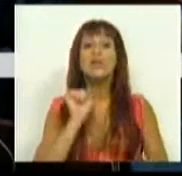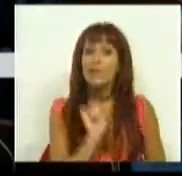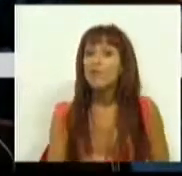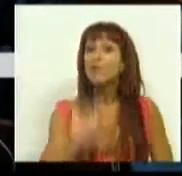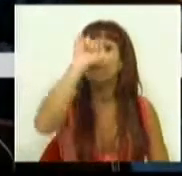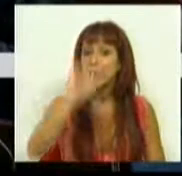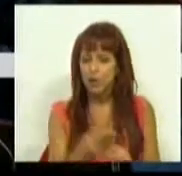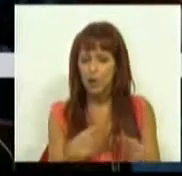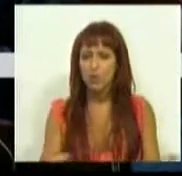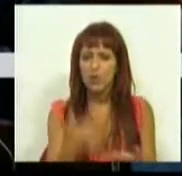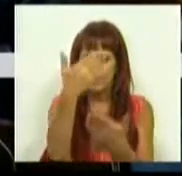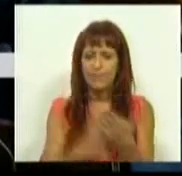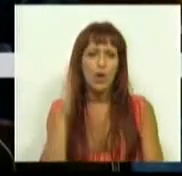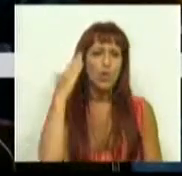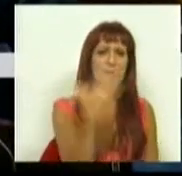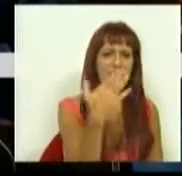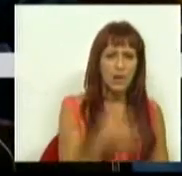vossa resolução número